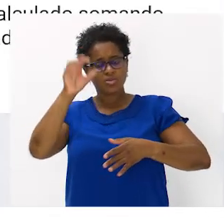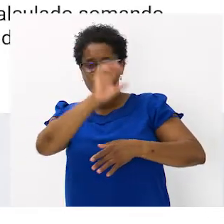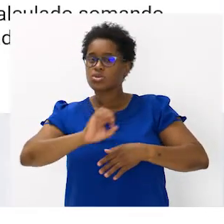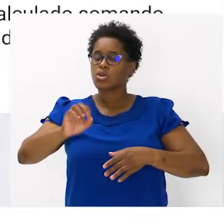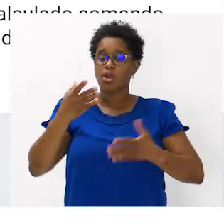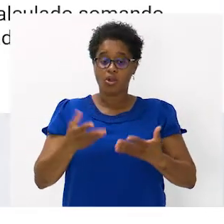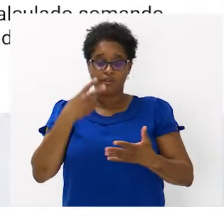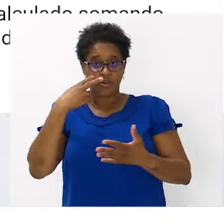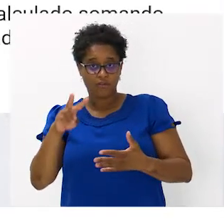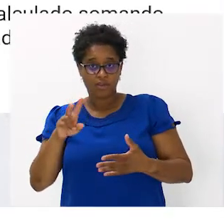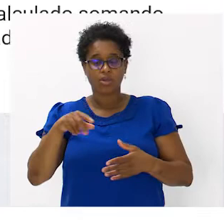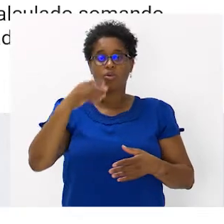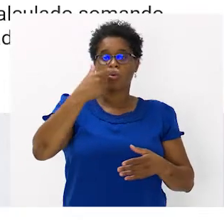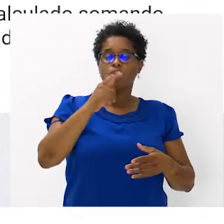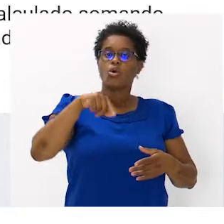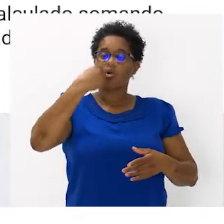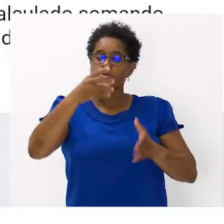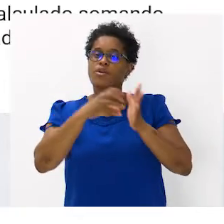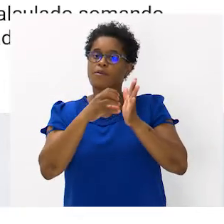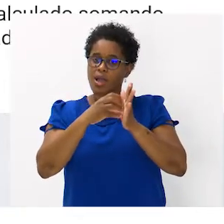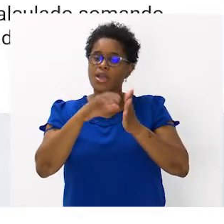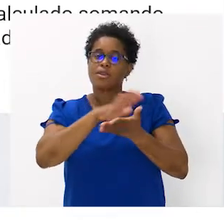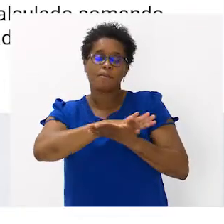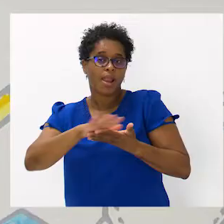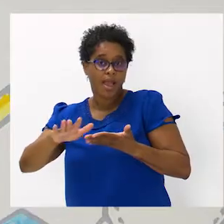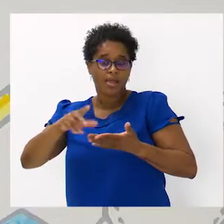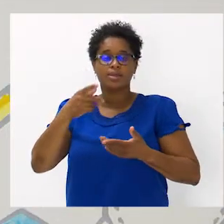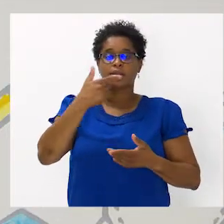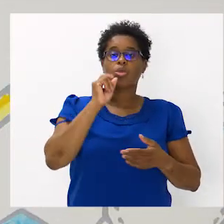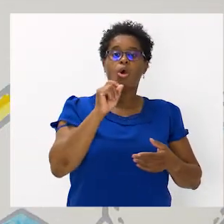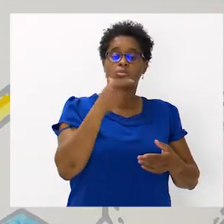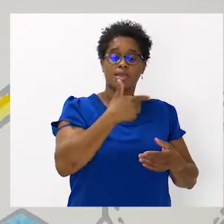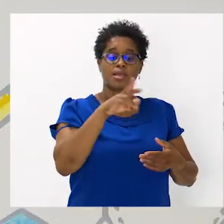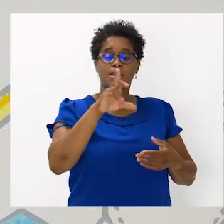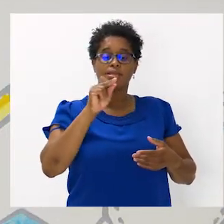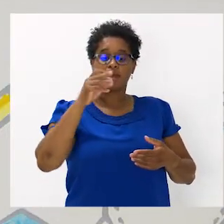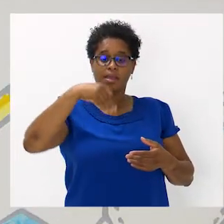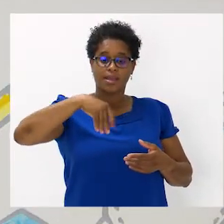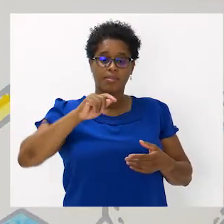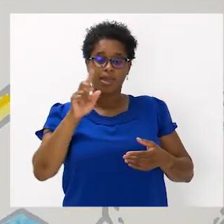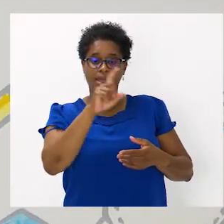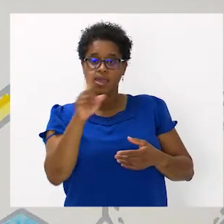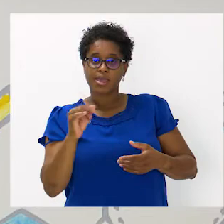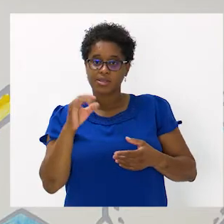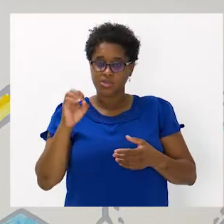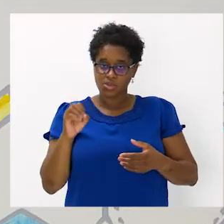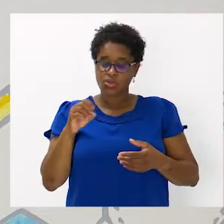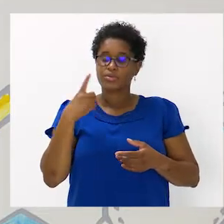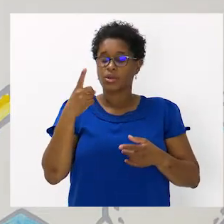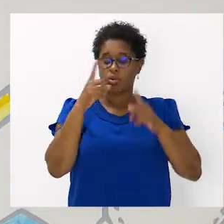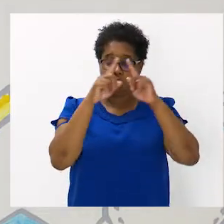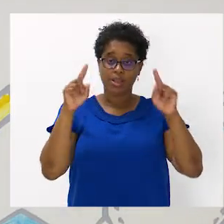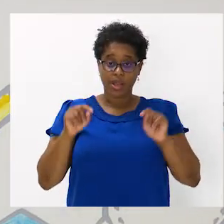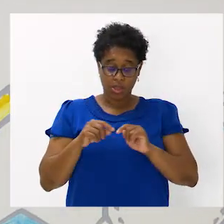ver agora o trapézio, uma outra figura plana, ok? Trapézio é um quadrilátero.